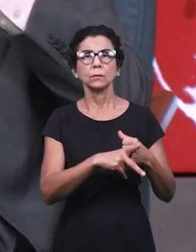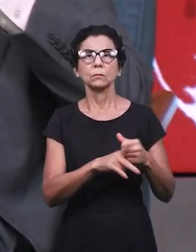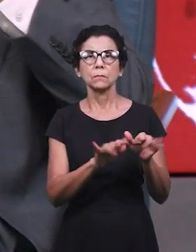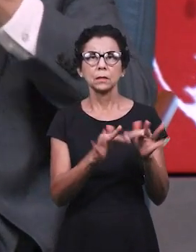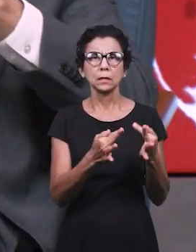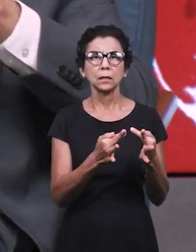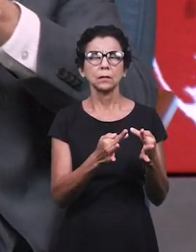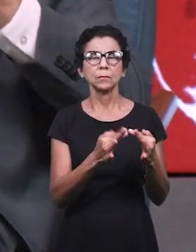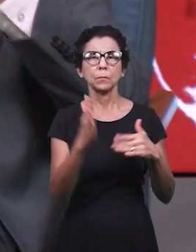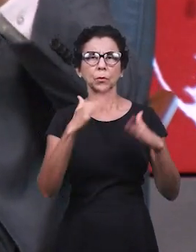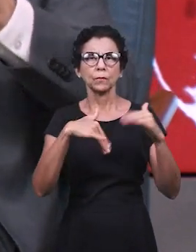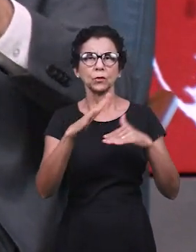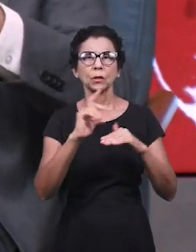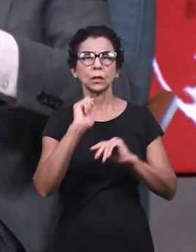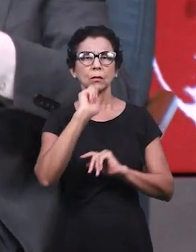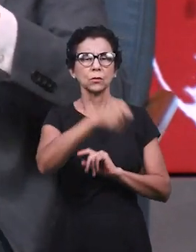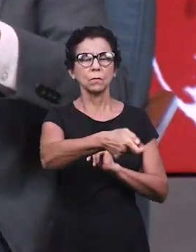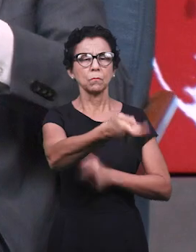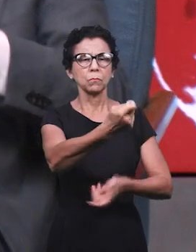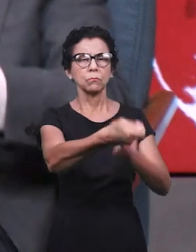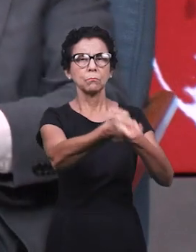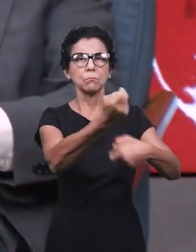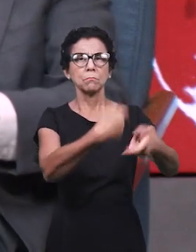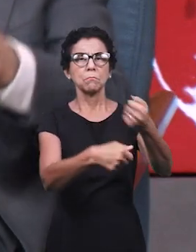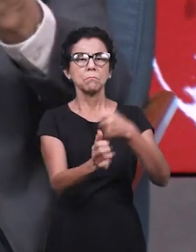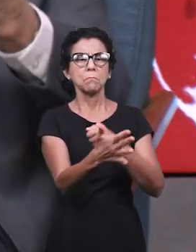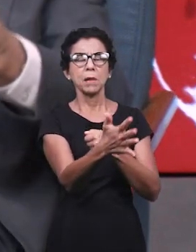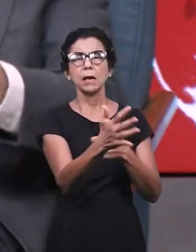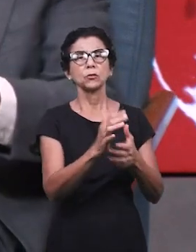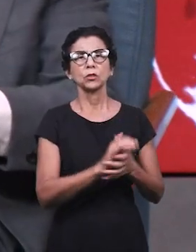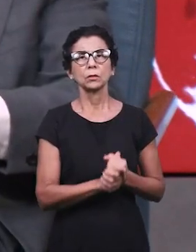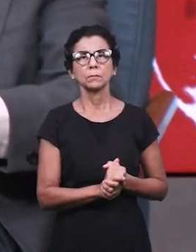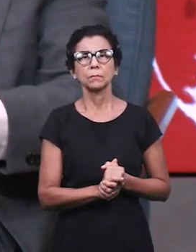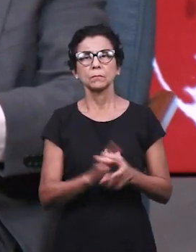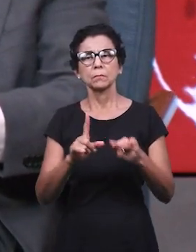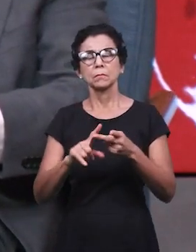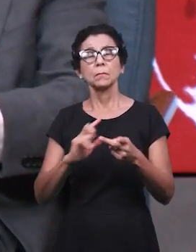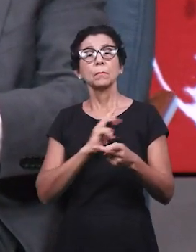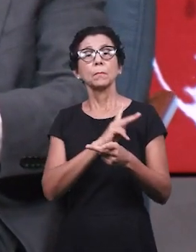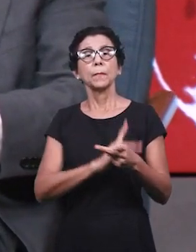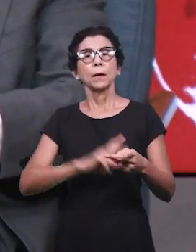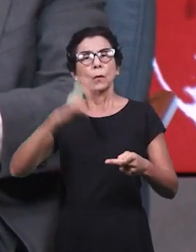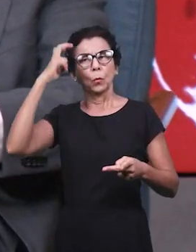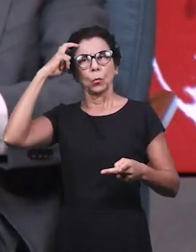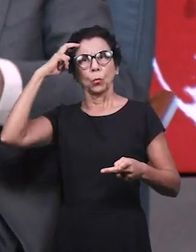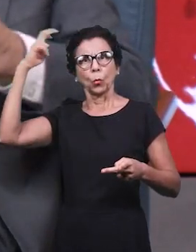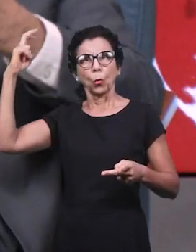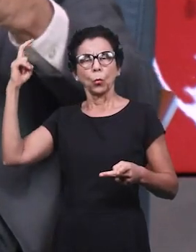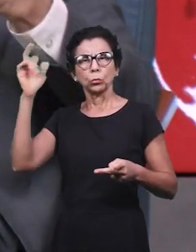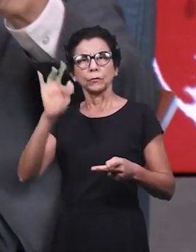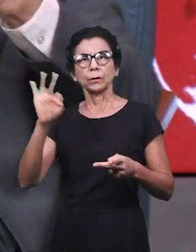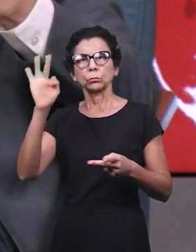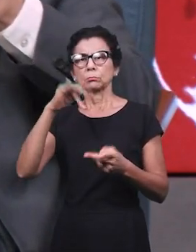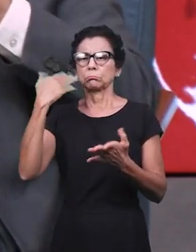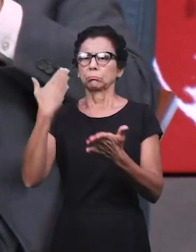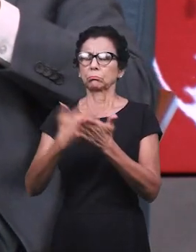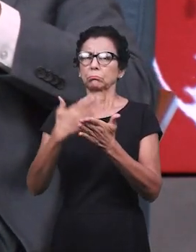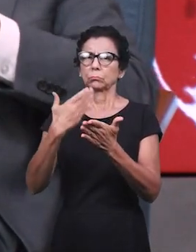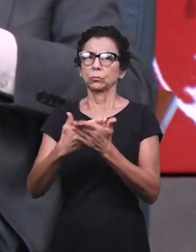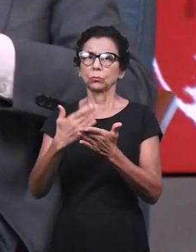capacidade de Paulo, o conhecimento de Paulo, a cultura de Paulo. E Pedro reconhece que Deus o usava. Então, o